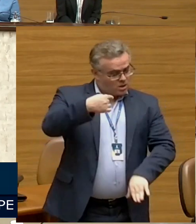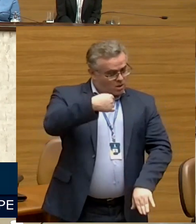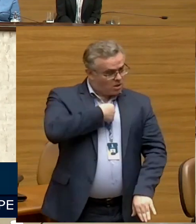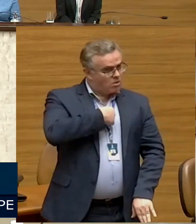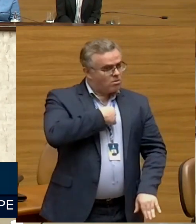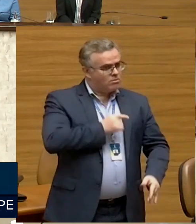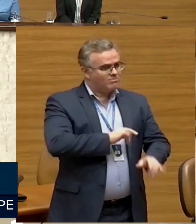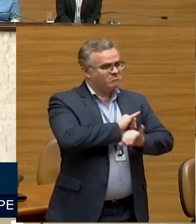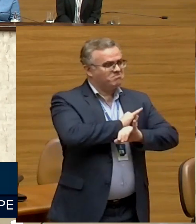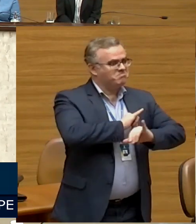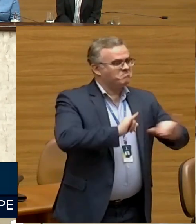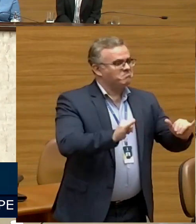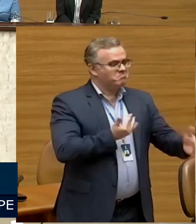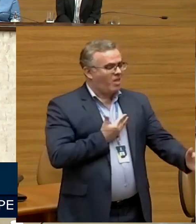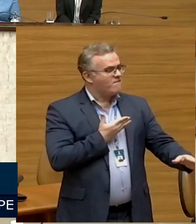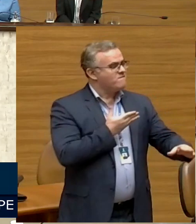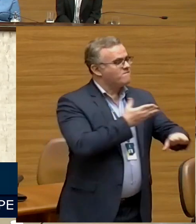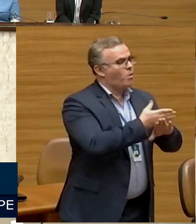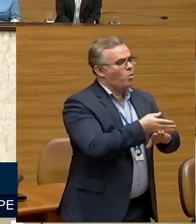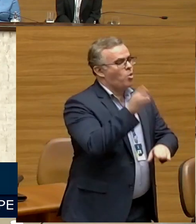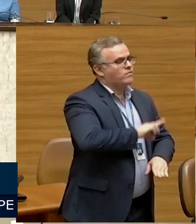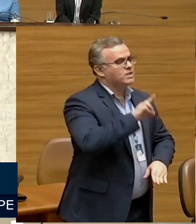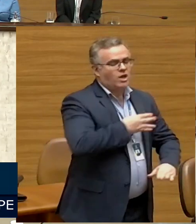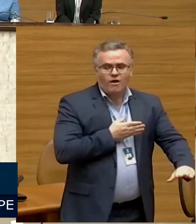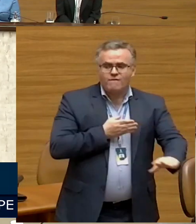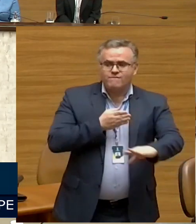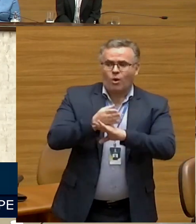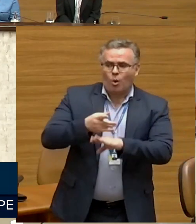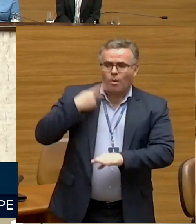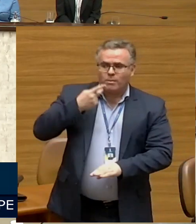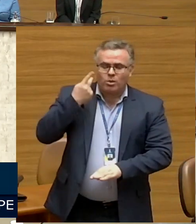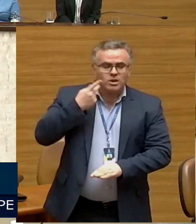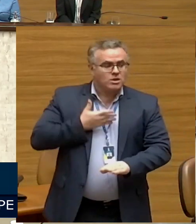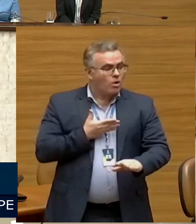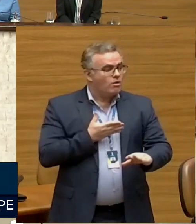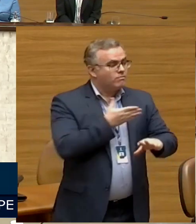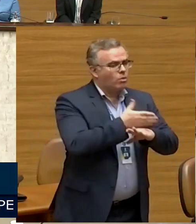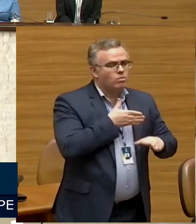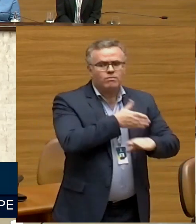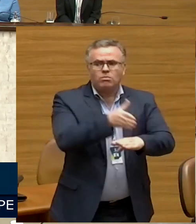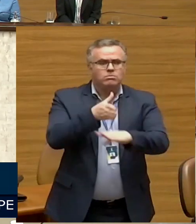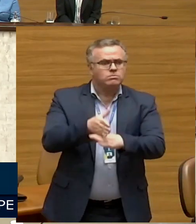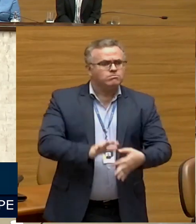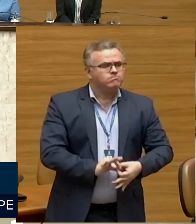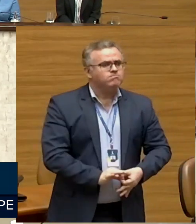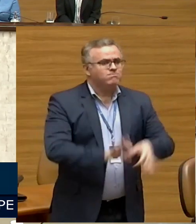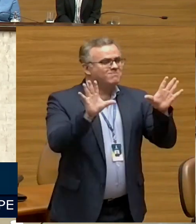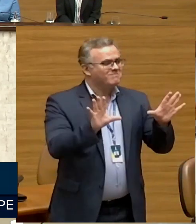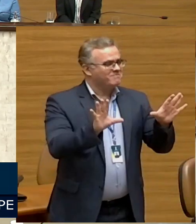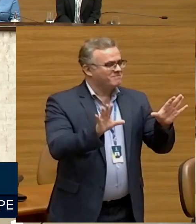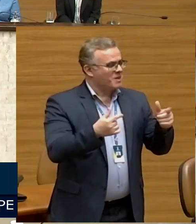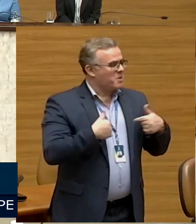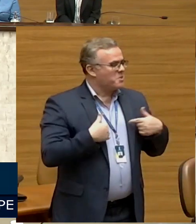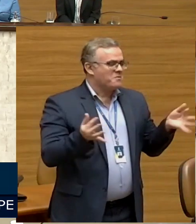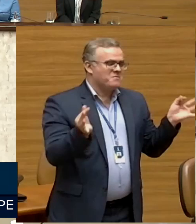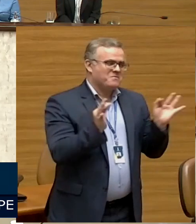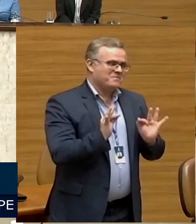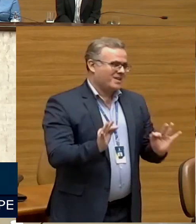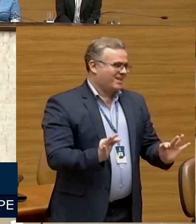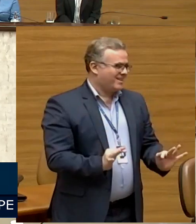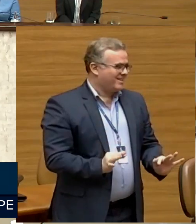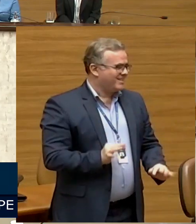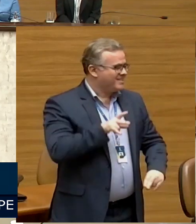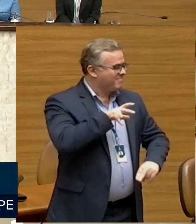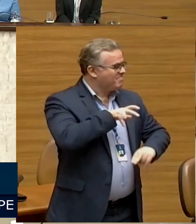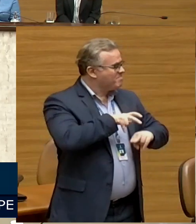ocupar a universidade, de ocupar a política, de ocupar espaços que nos foram negados. Então, estou muito, muito feliz de estar aqui. Espero